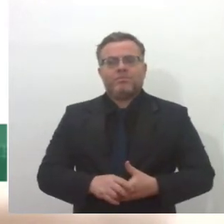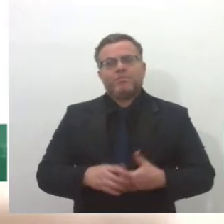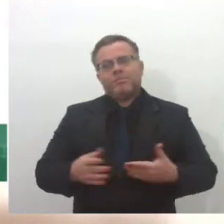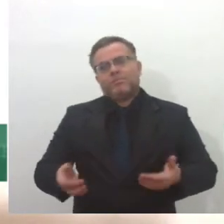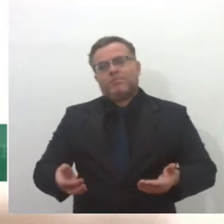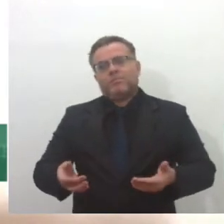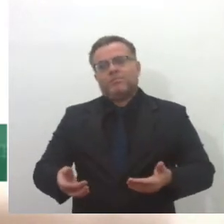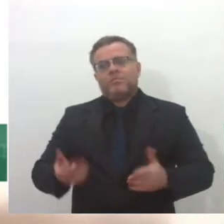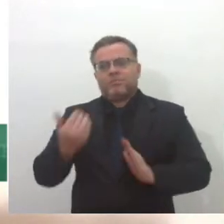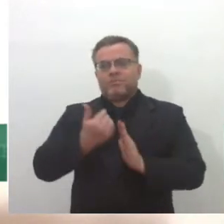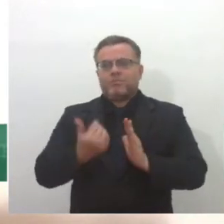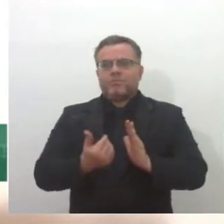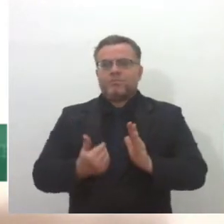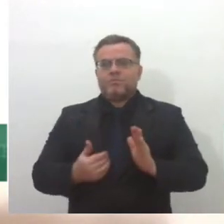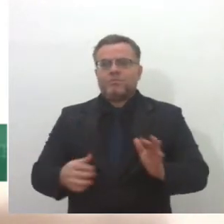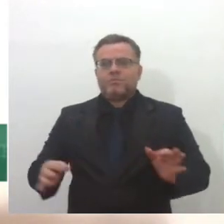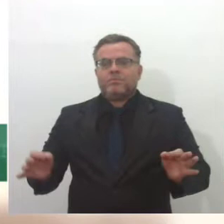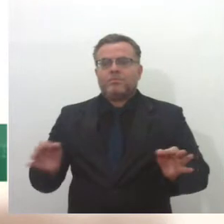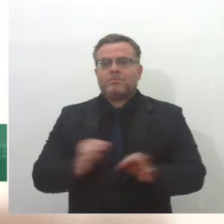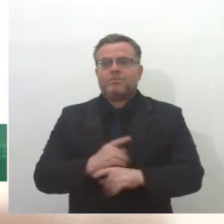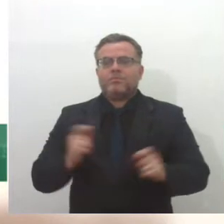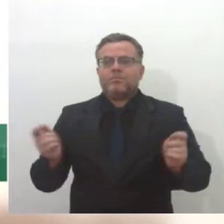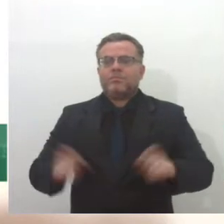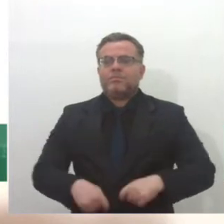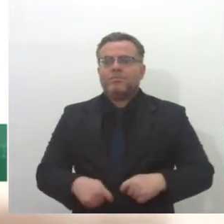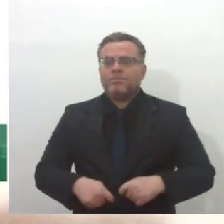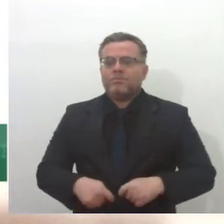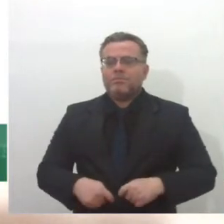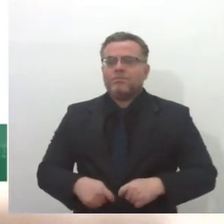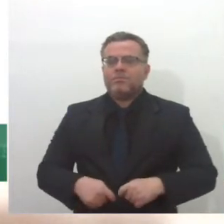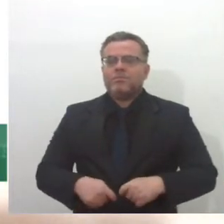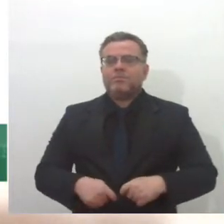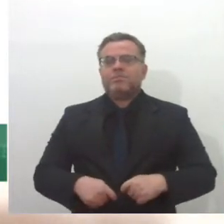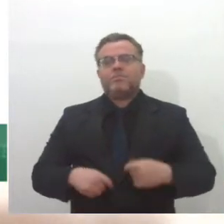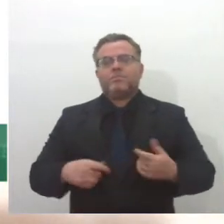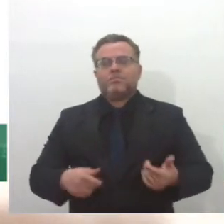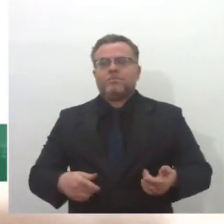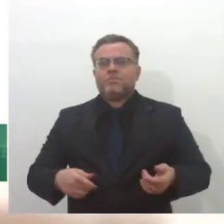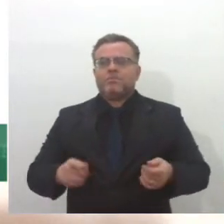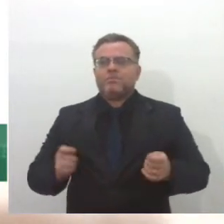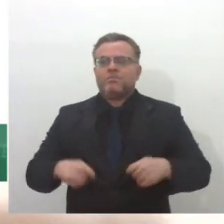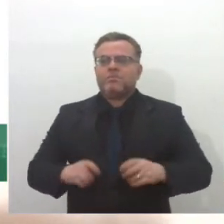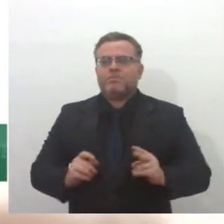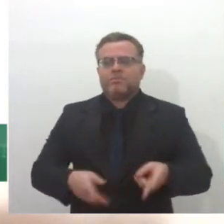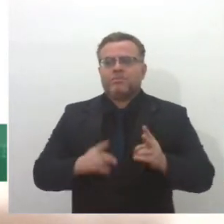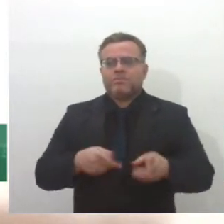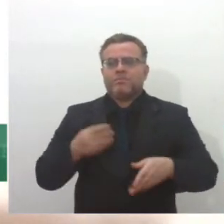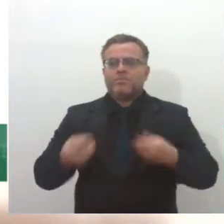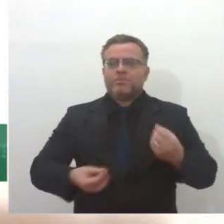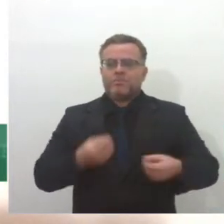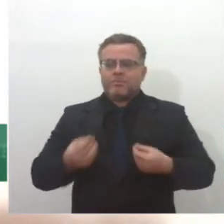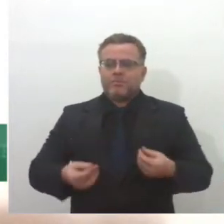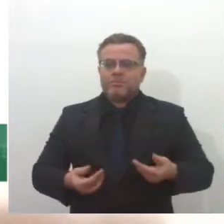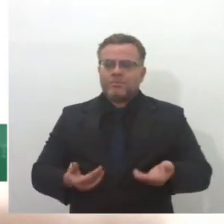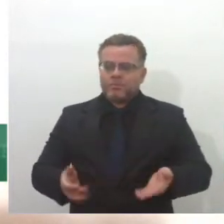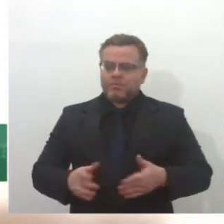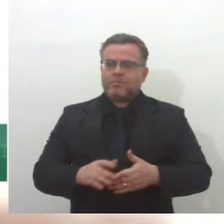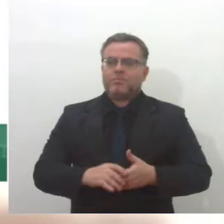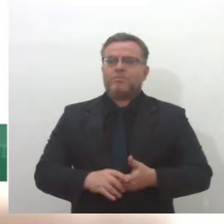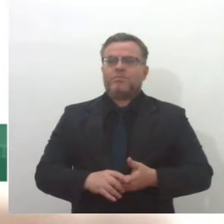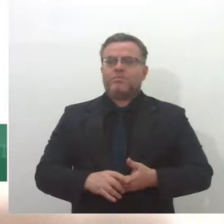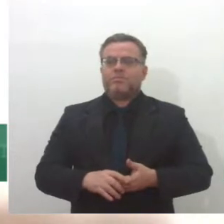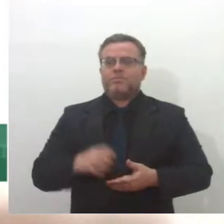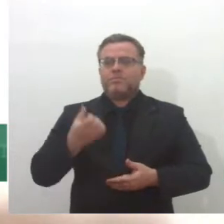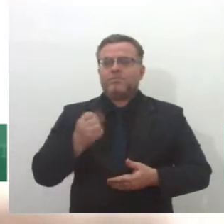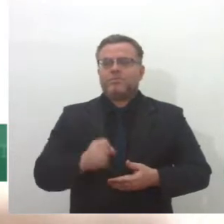a receita, certo? Então, aí, no caso, ela não deveria ter incidido sobre R$1 milhão, mas sobre R$820 mil